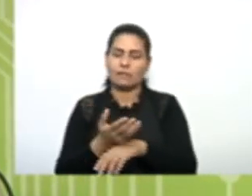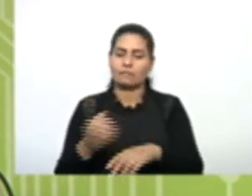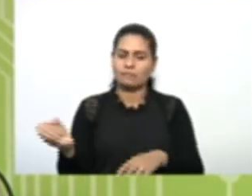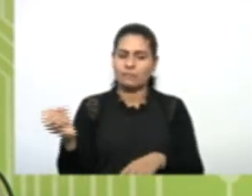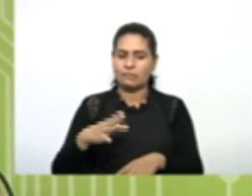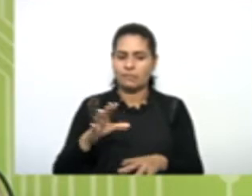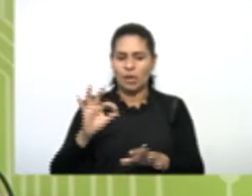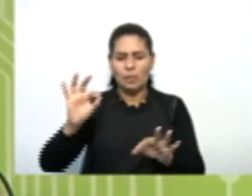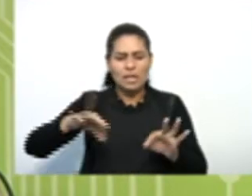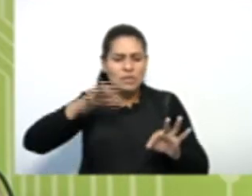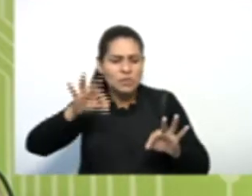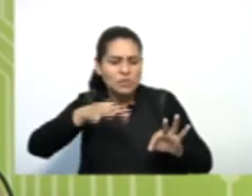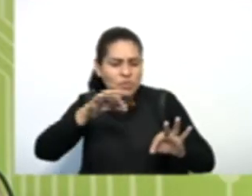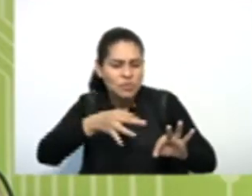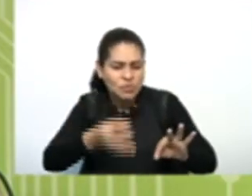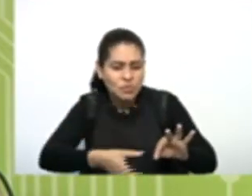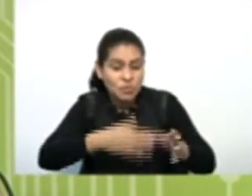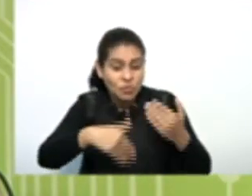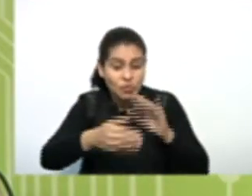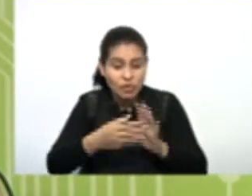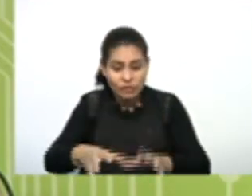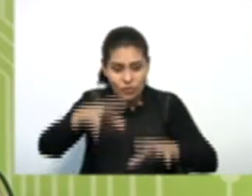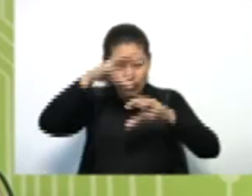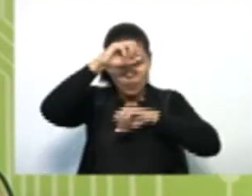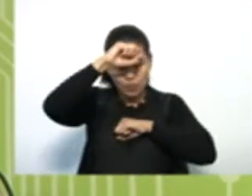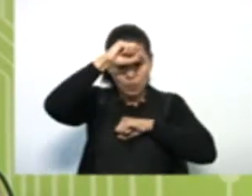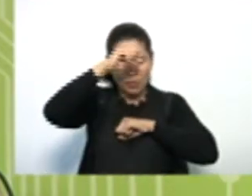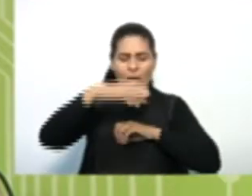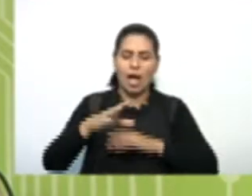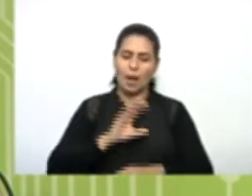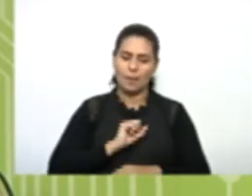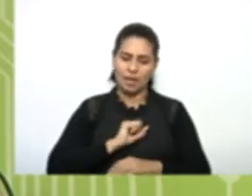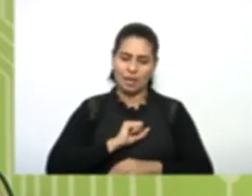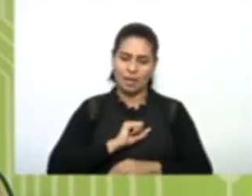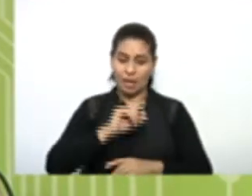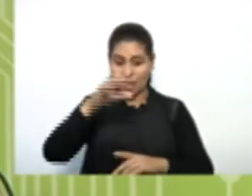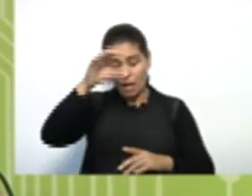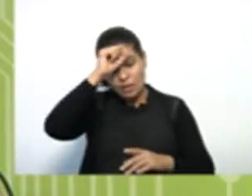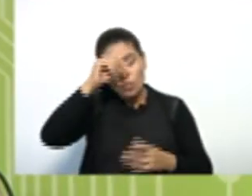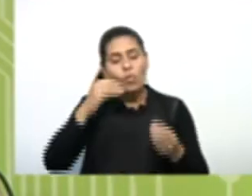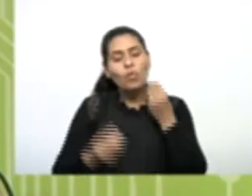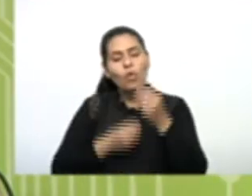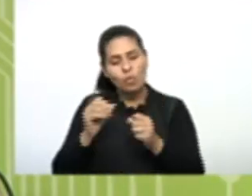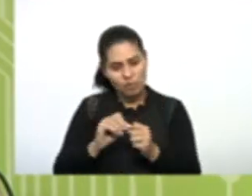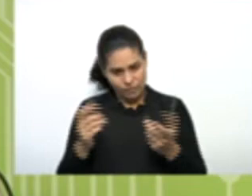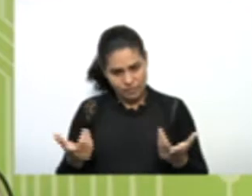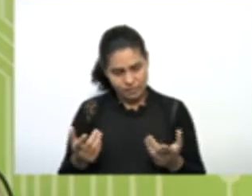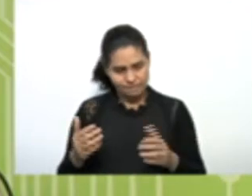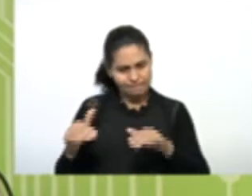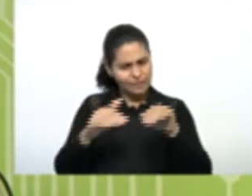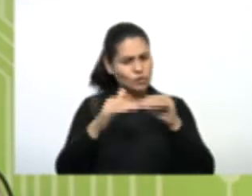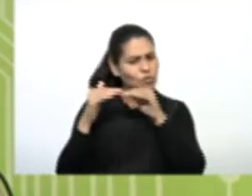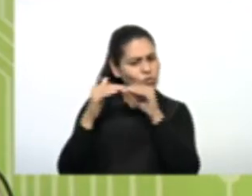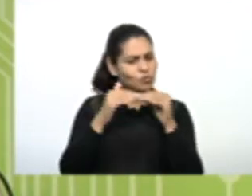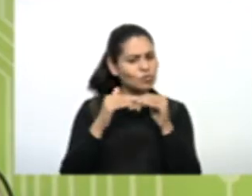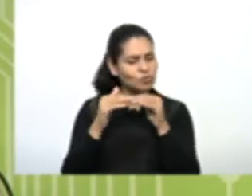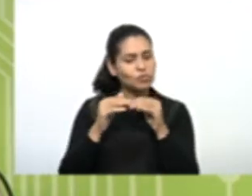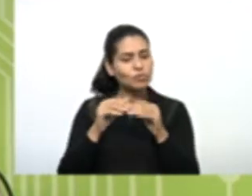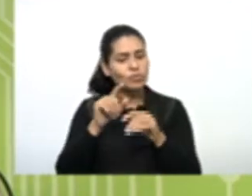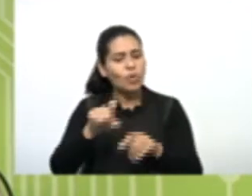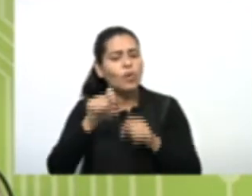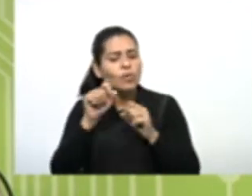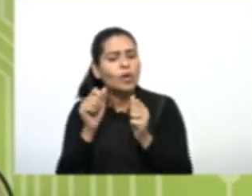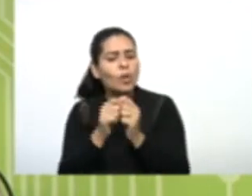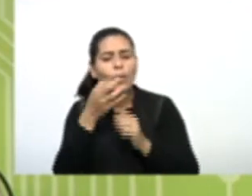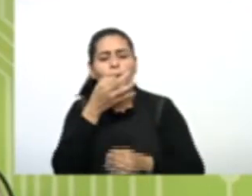para costurar alguns conhecimentos que vieram levantados em outras disciplinas e a gente vai tentar fazer tudo fazer sentido junto aqui. Então eu gostaria de saber a